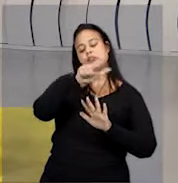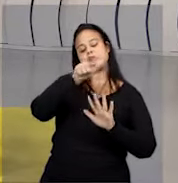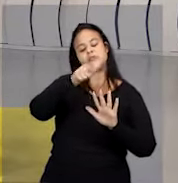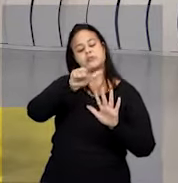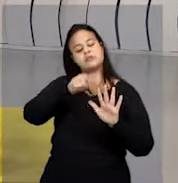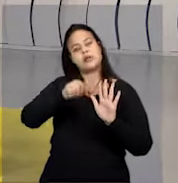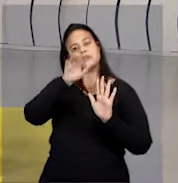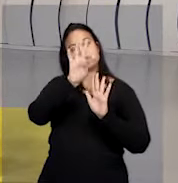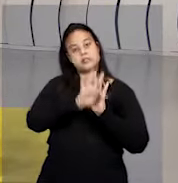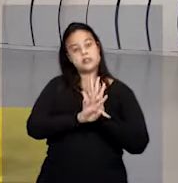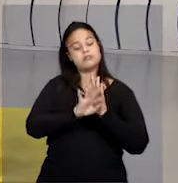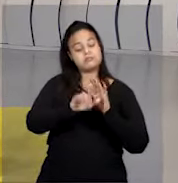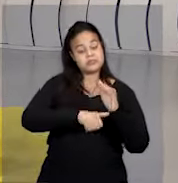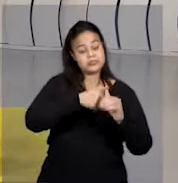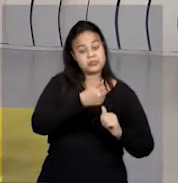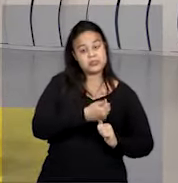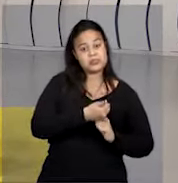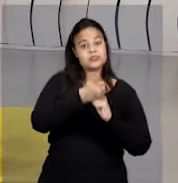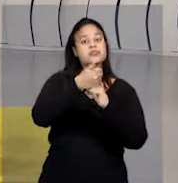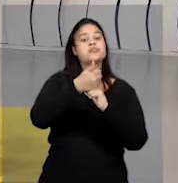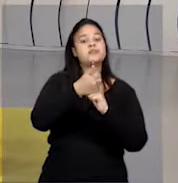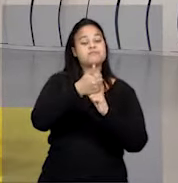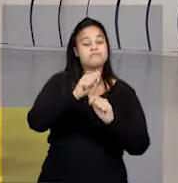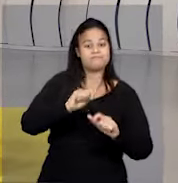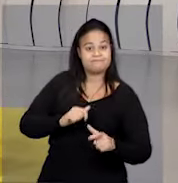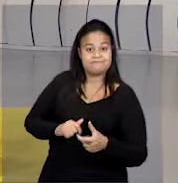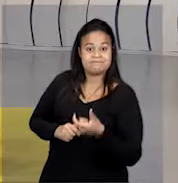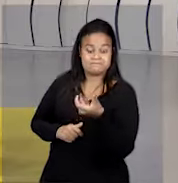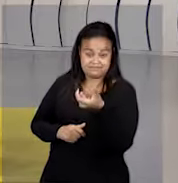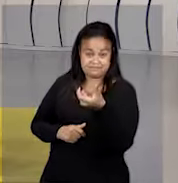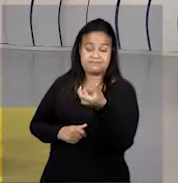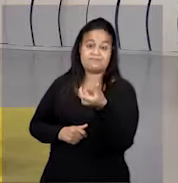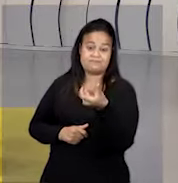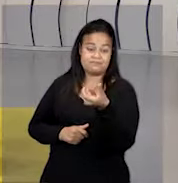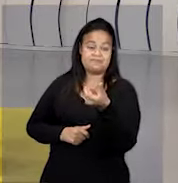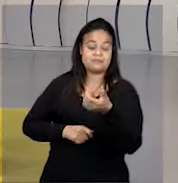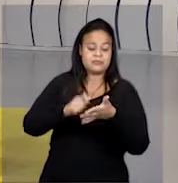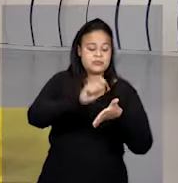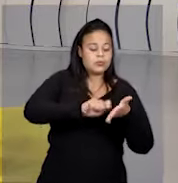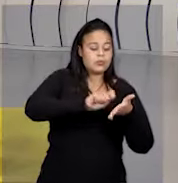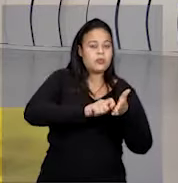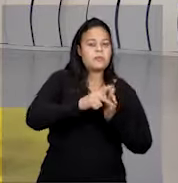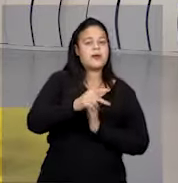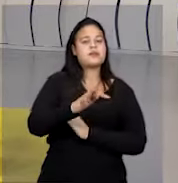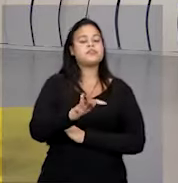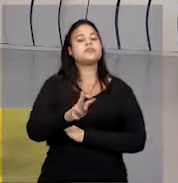que são as substituições lexicais,